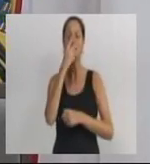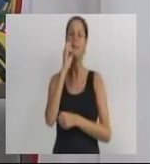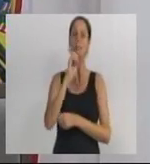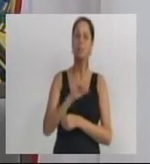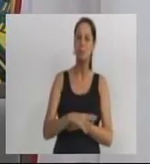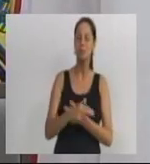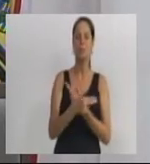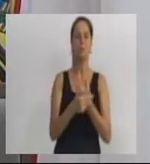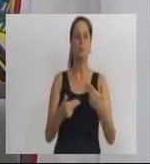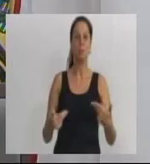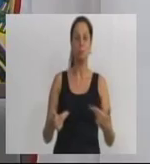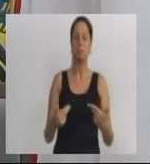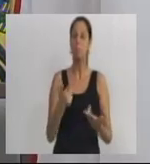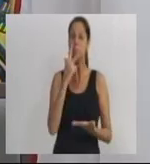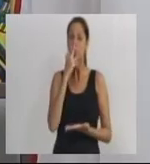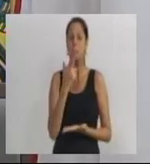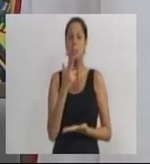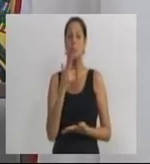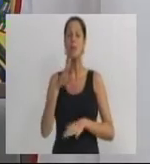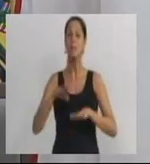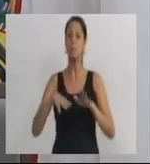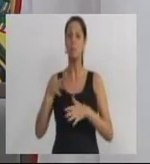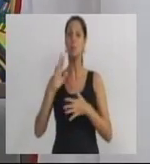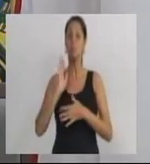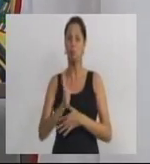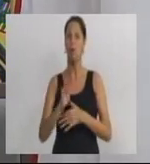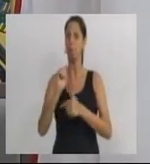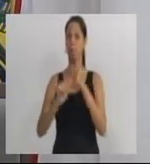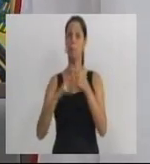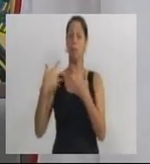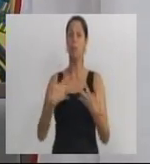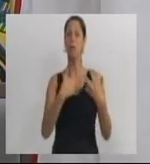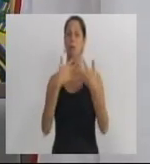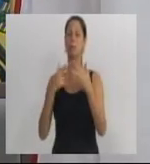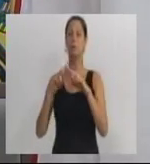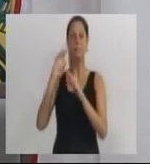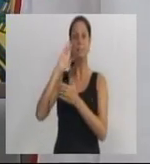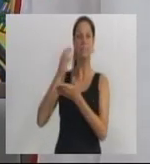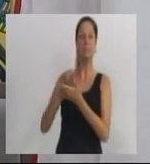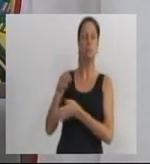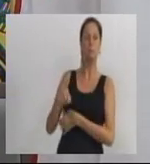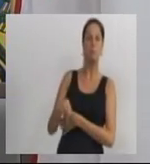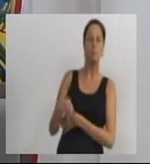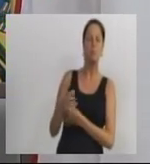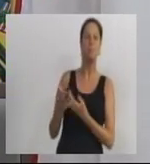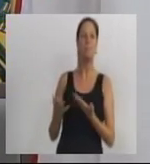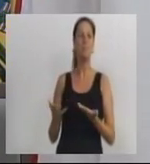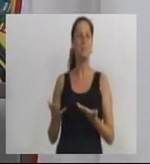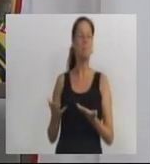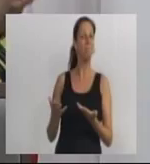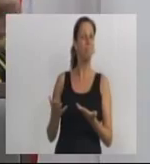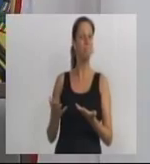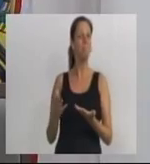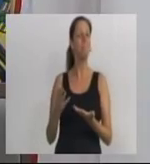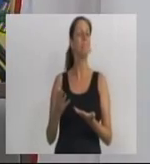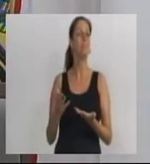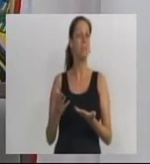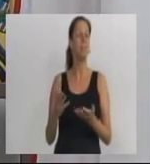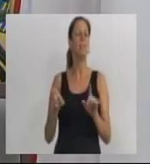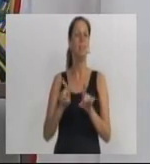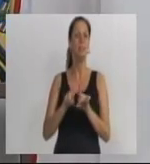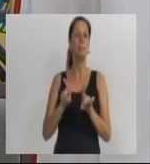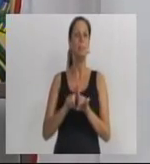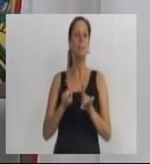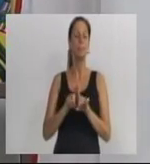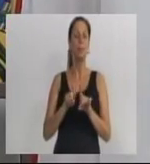sofrível, a gente não tem confiabilidade no serviço. Infelizmente, hoje a estrutura de tudo aquilo que está em torno da